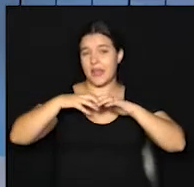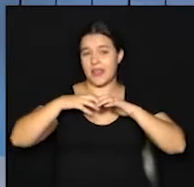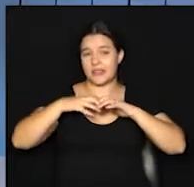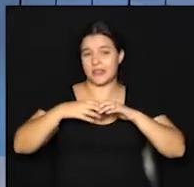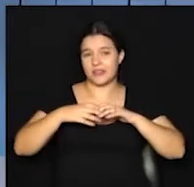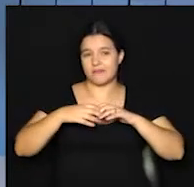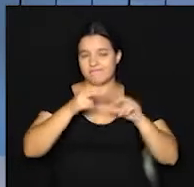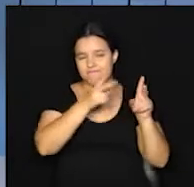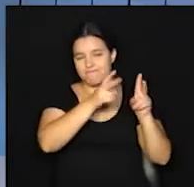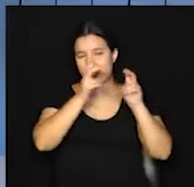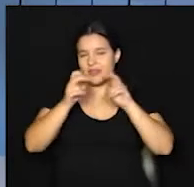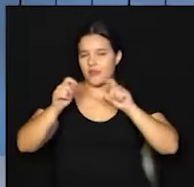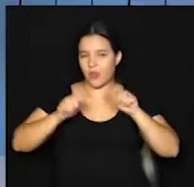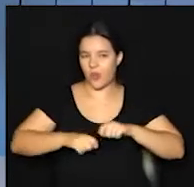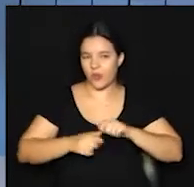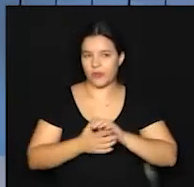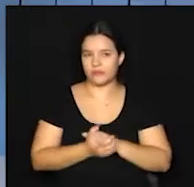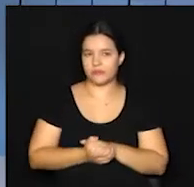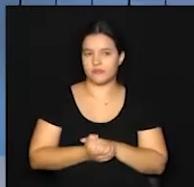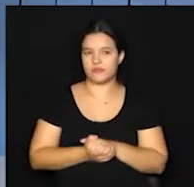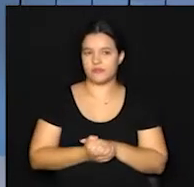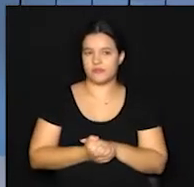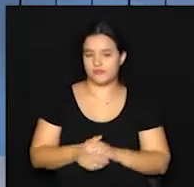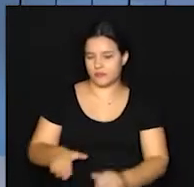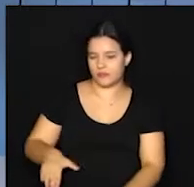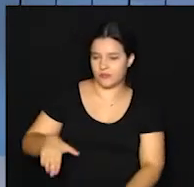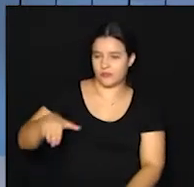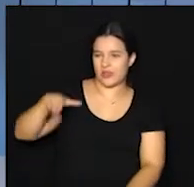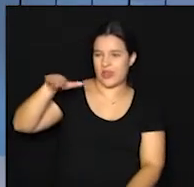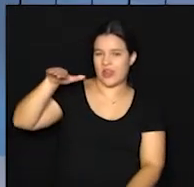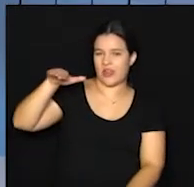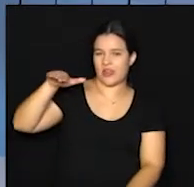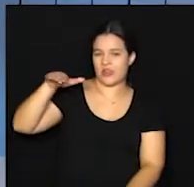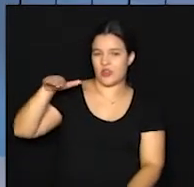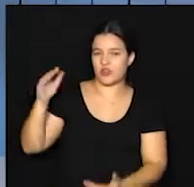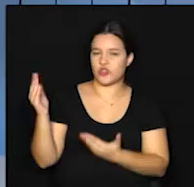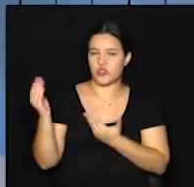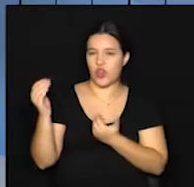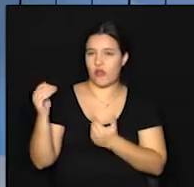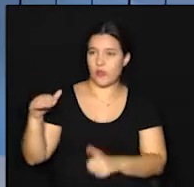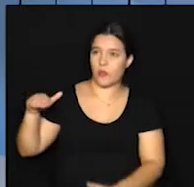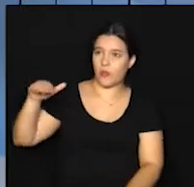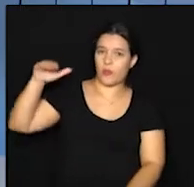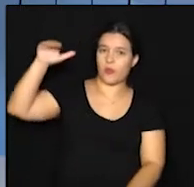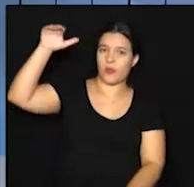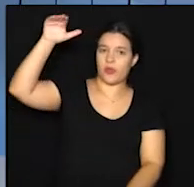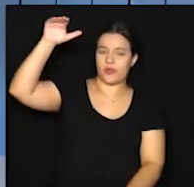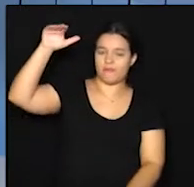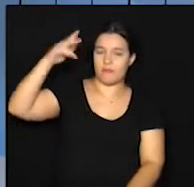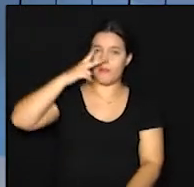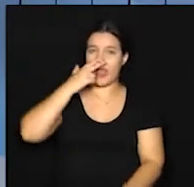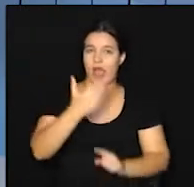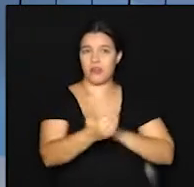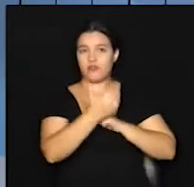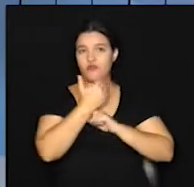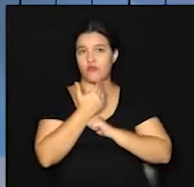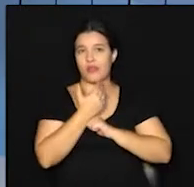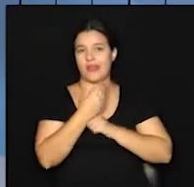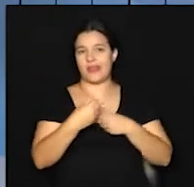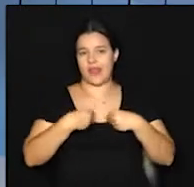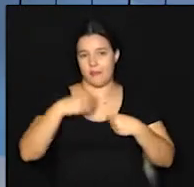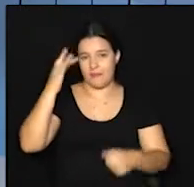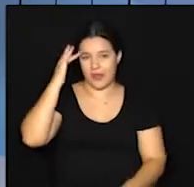Porque foi uma construção, quando você era adolescente, quando você era adulta, isso te ajudou a crescer o que você passou?